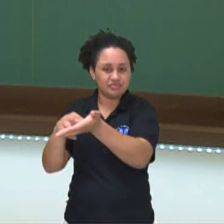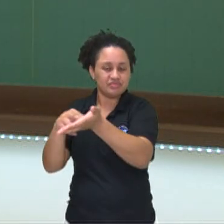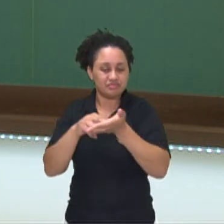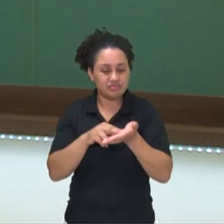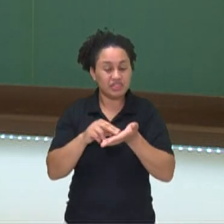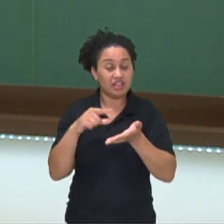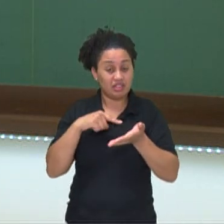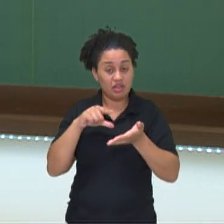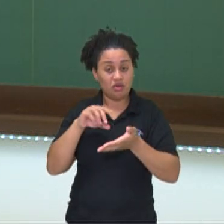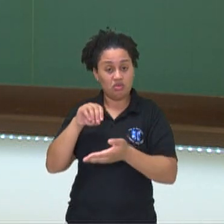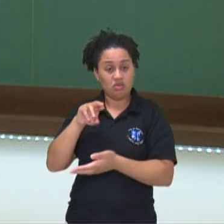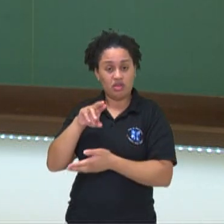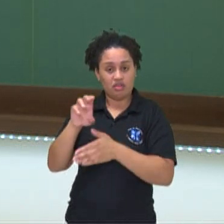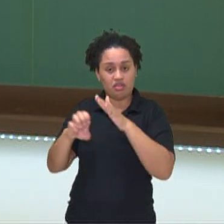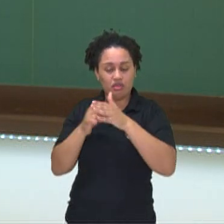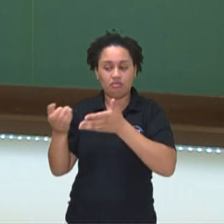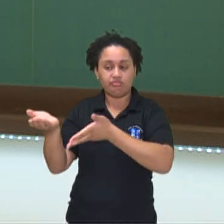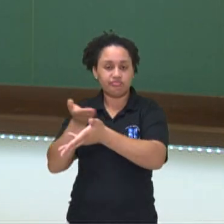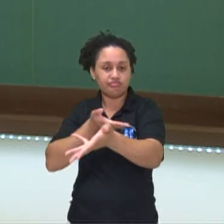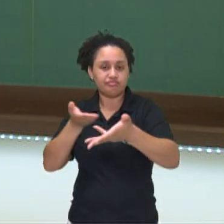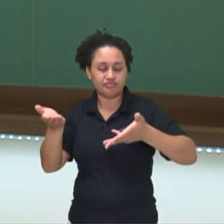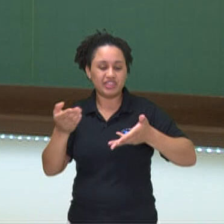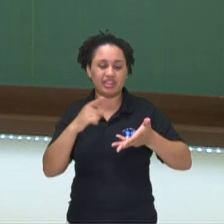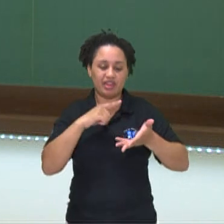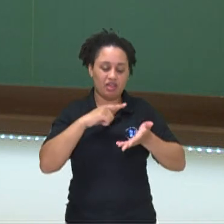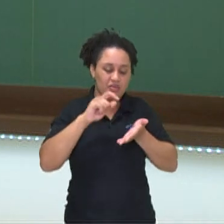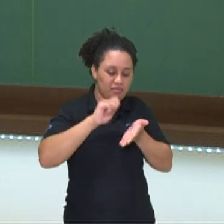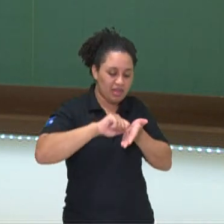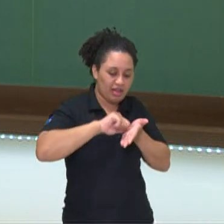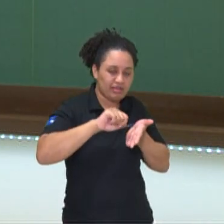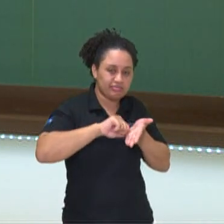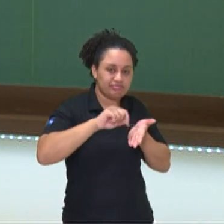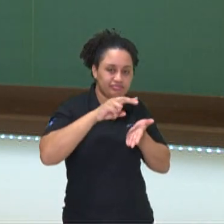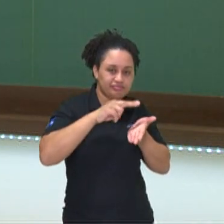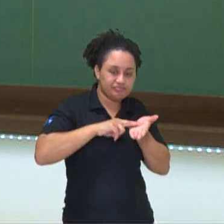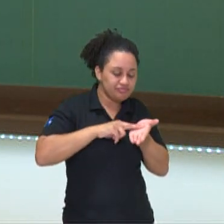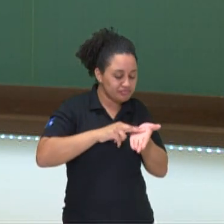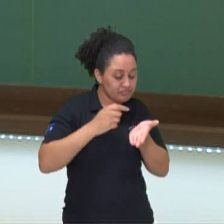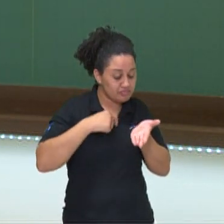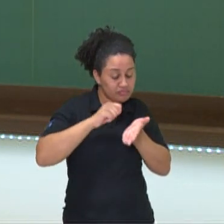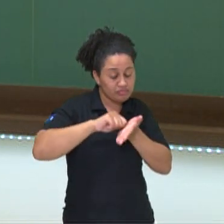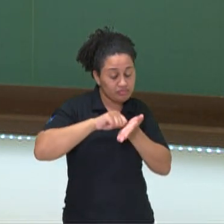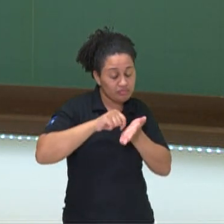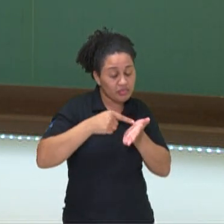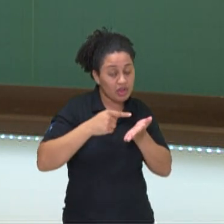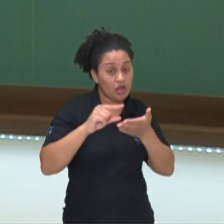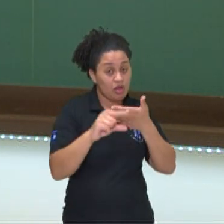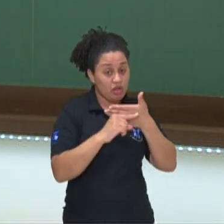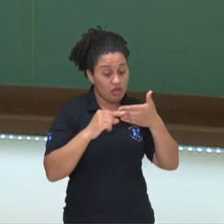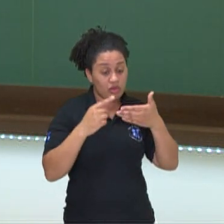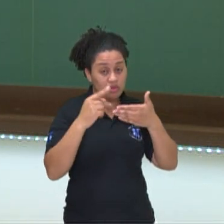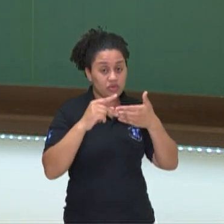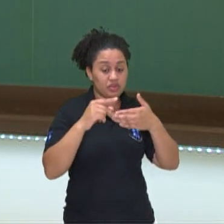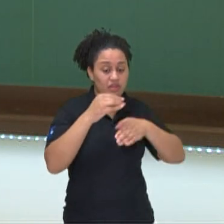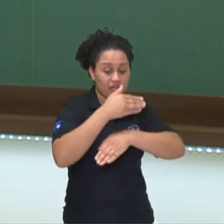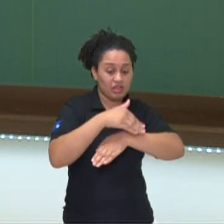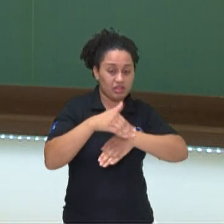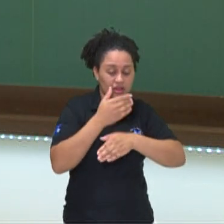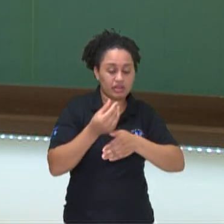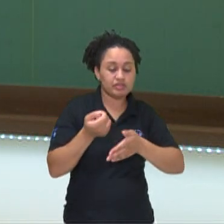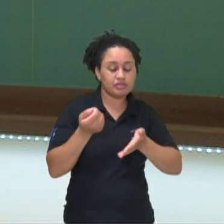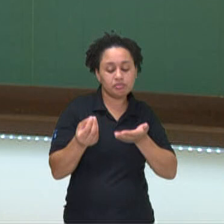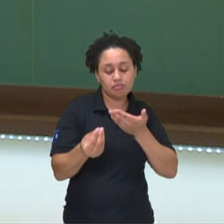intermédio. Então, se eu tenho uma carta e quero mandar para você, eu vou pegar essa carta, vou endereçá-la a você, colocar o código